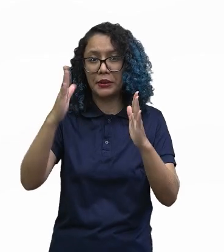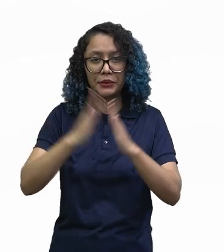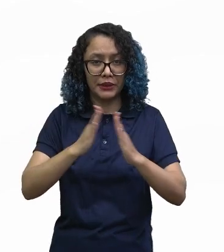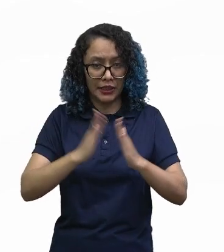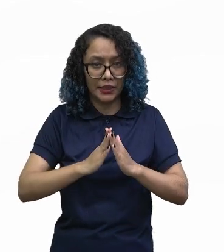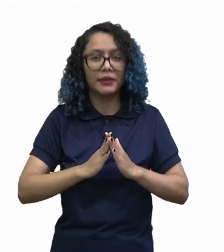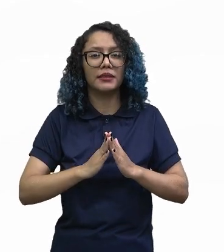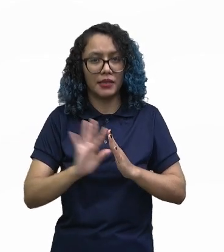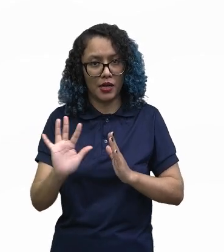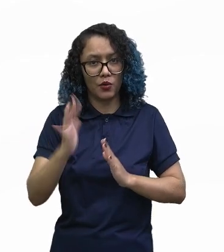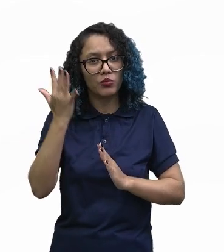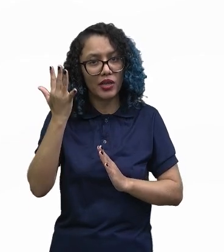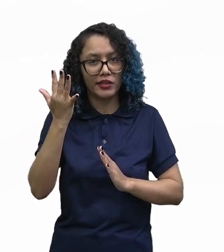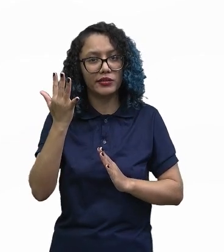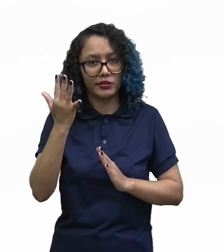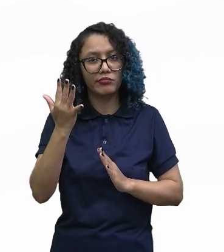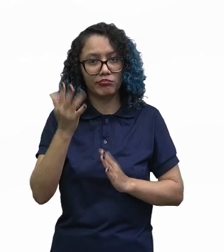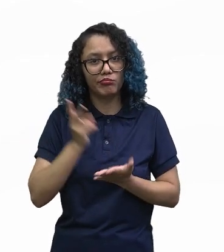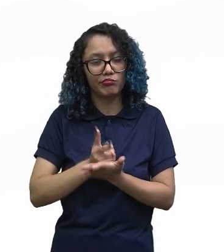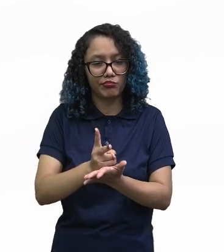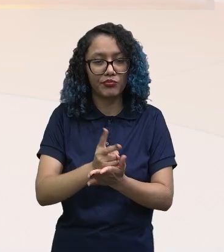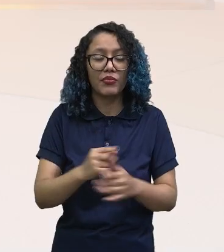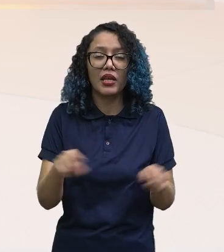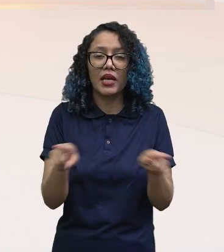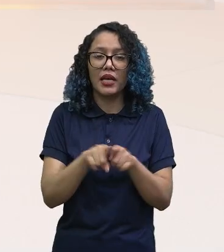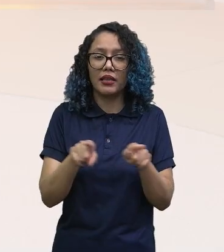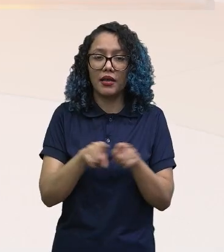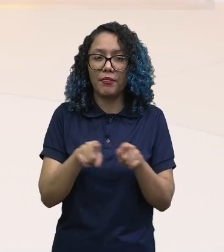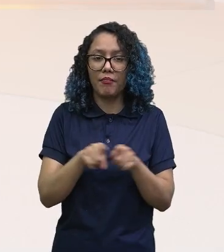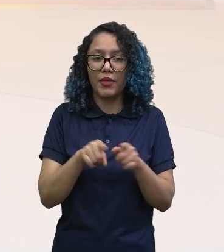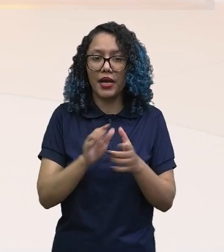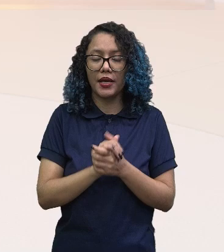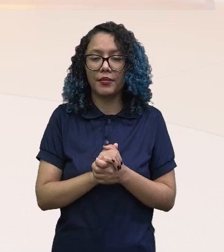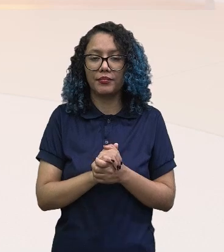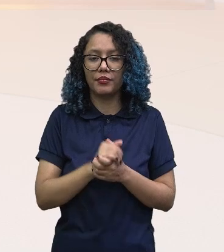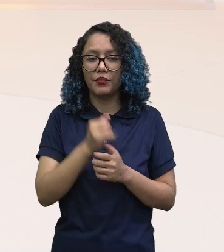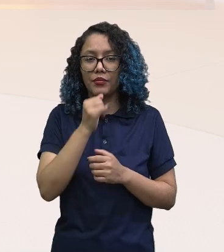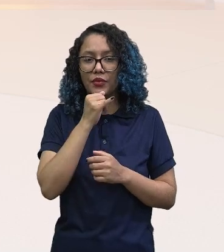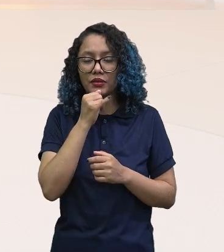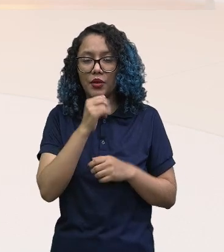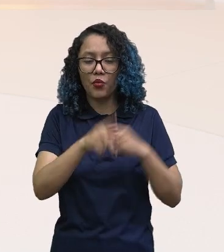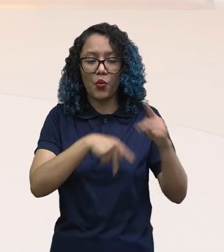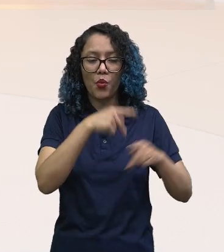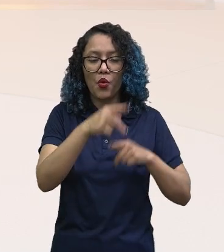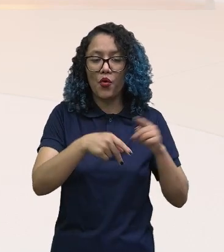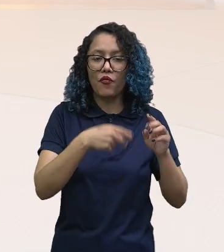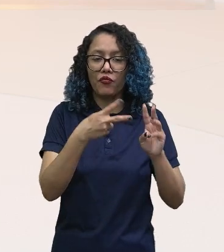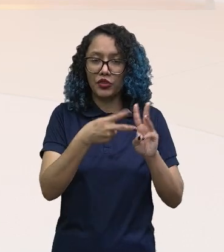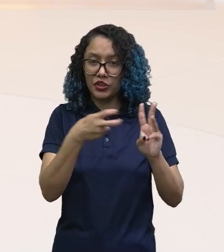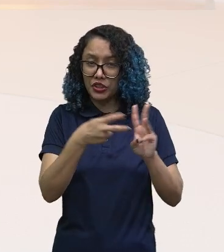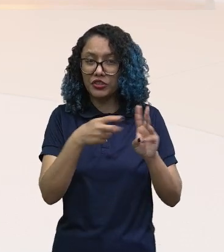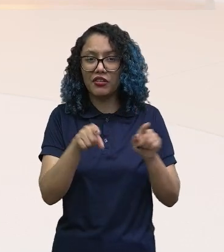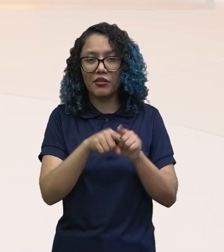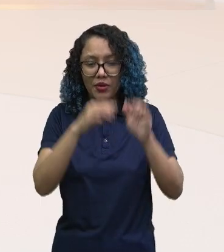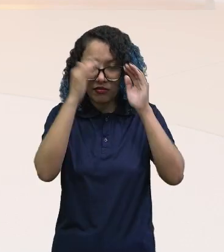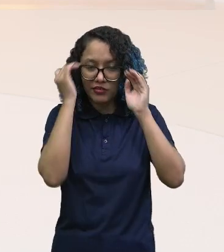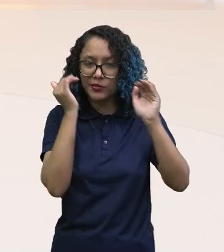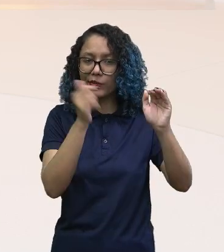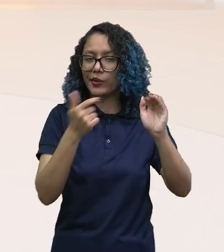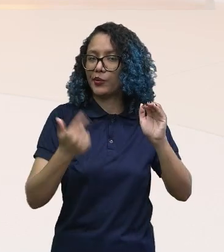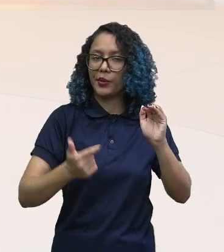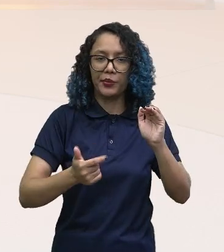né, também do não respeito àqueles que são os povos originários, né, os